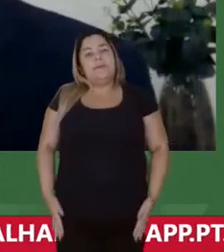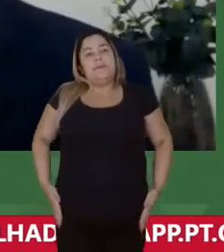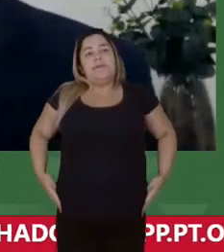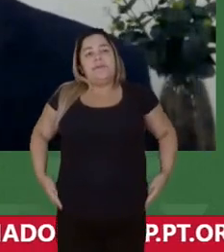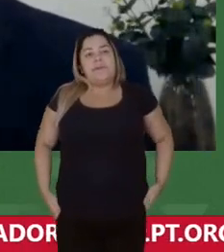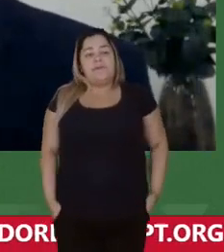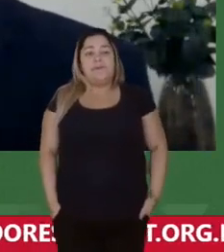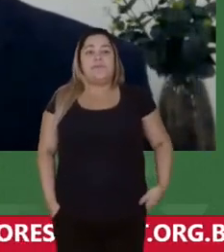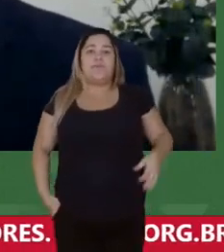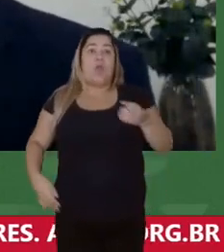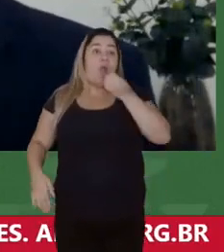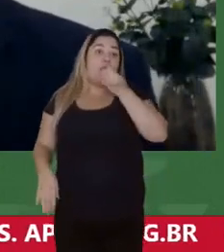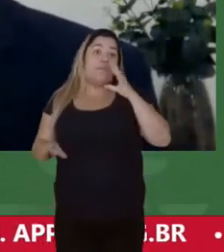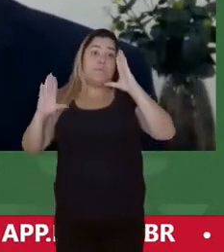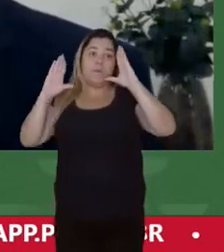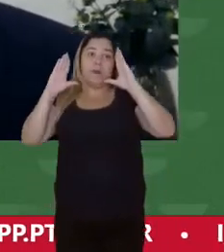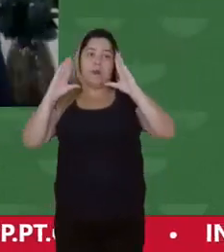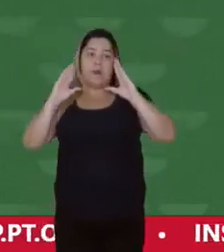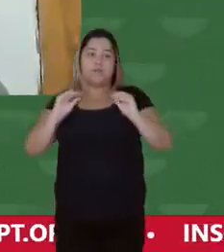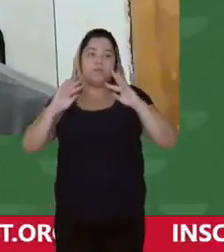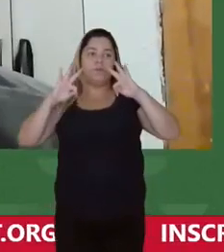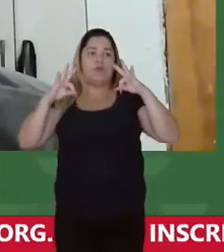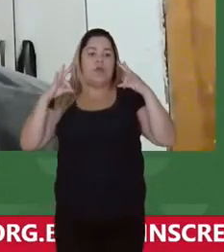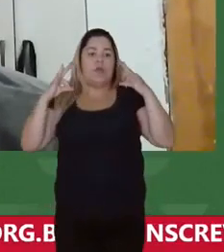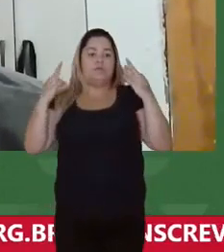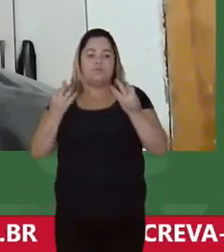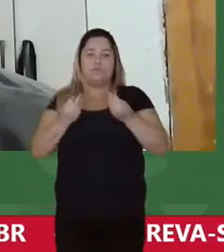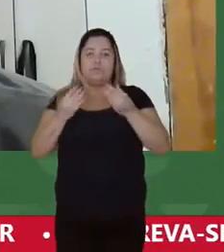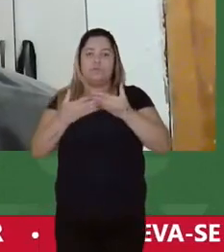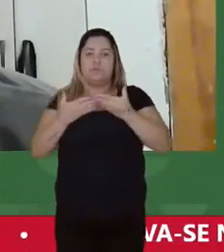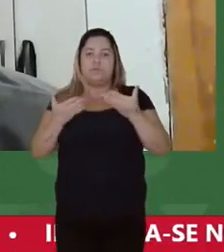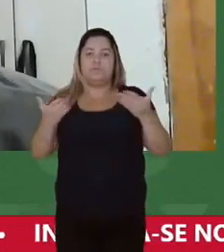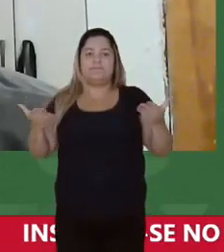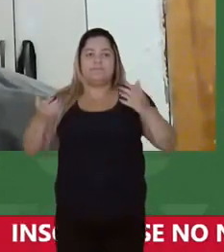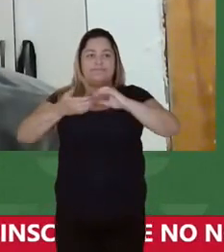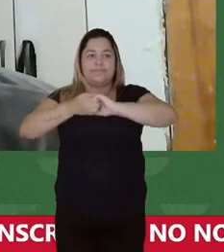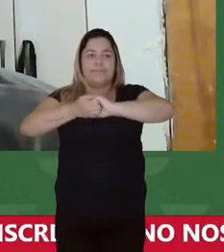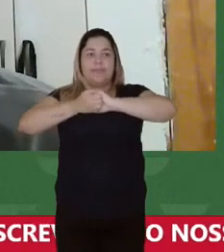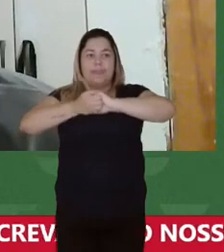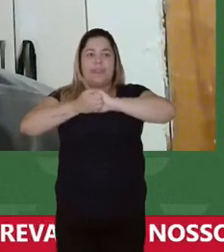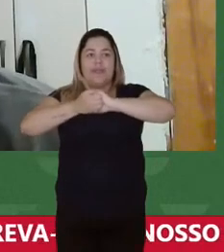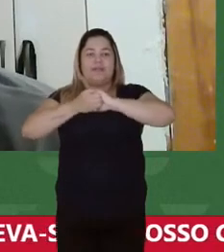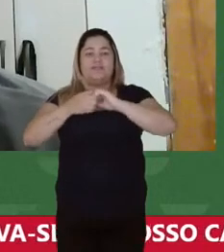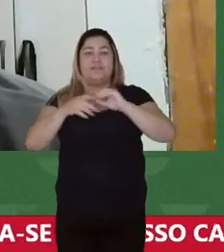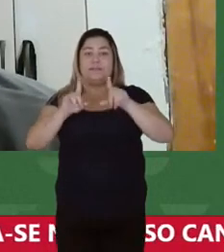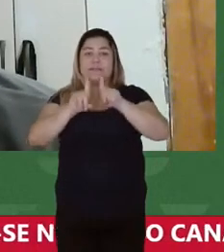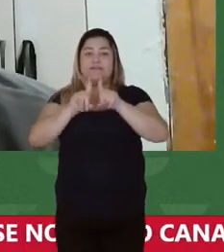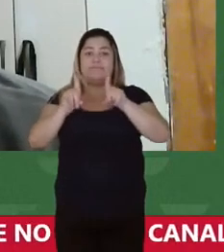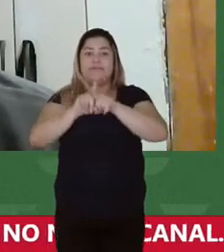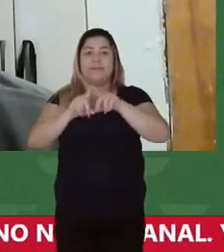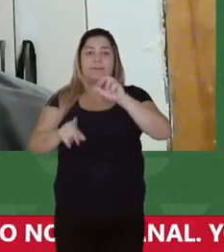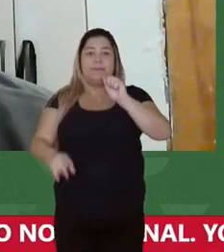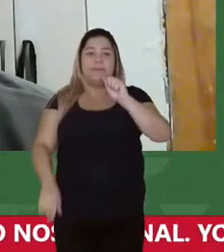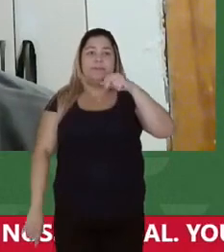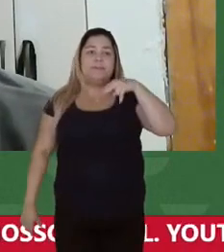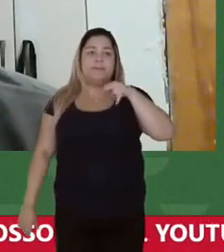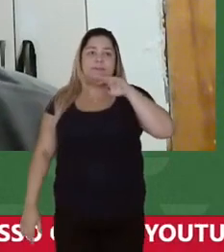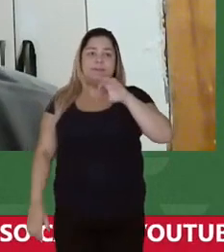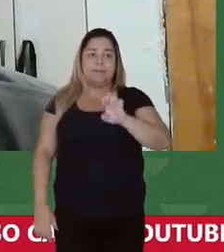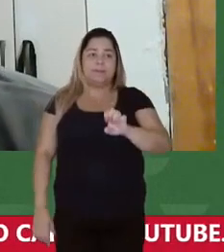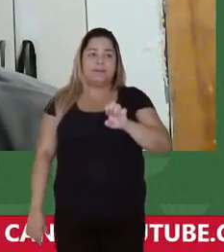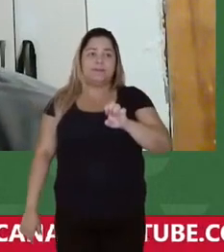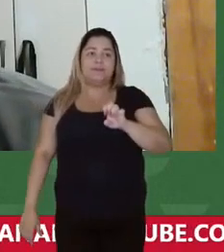Primeiramente, boa noite a todos e a todas. Saudar aqui minha querida companheira Anny,